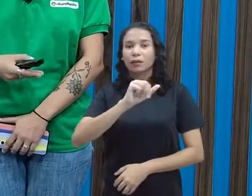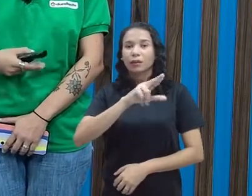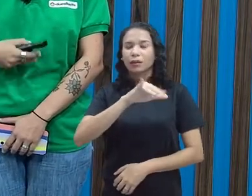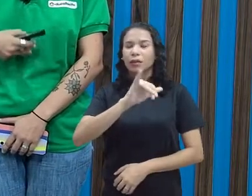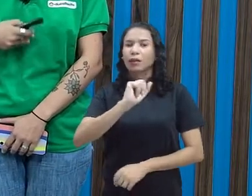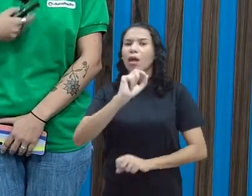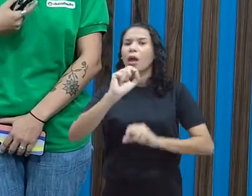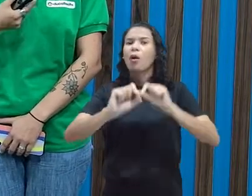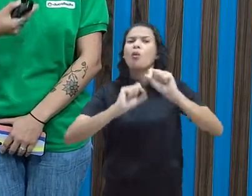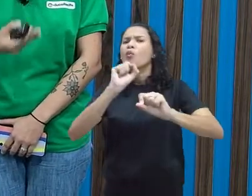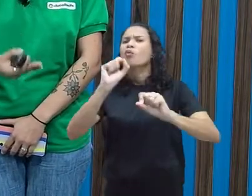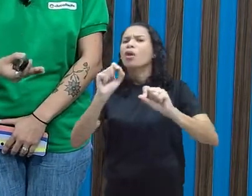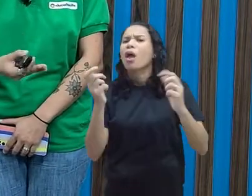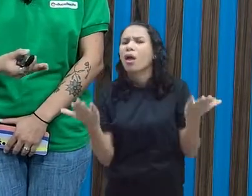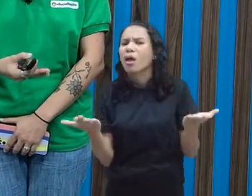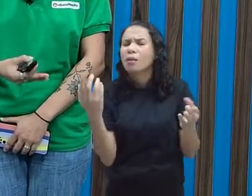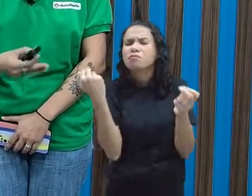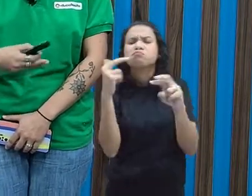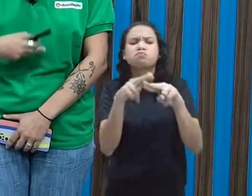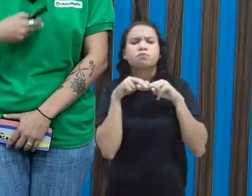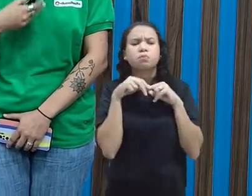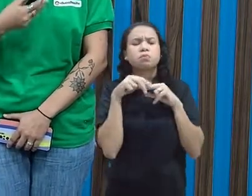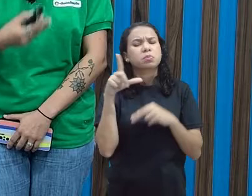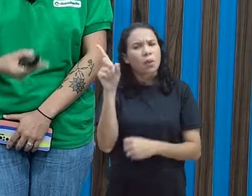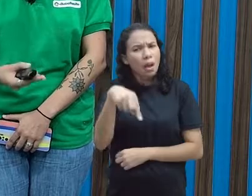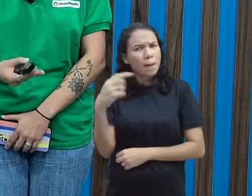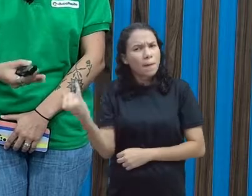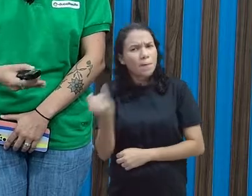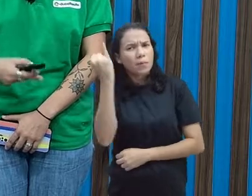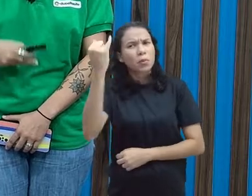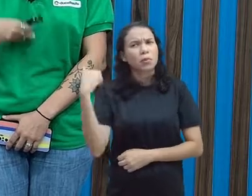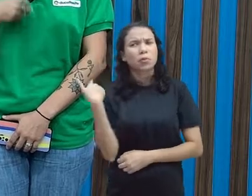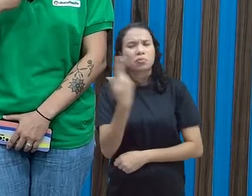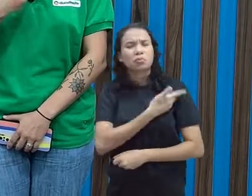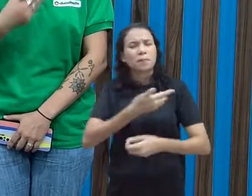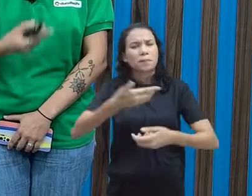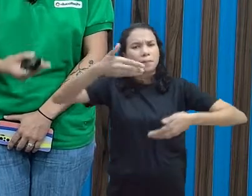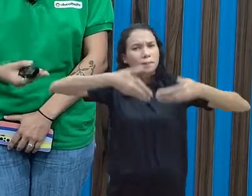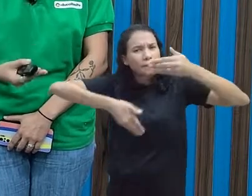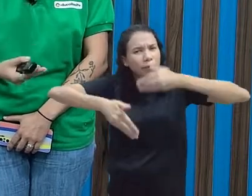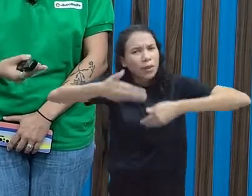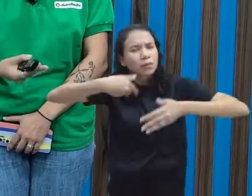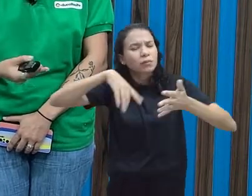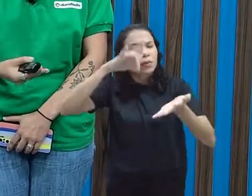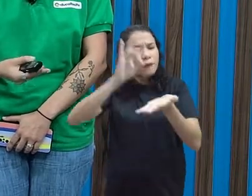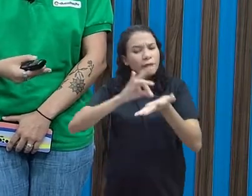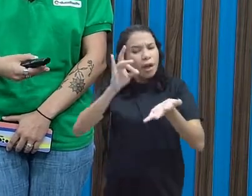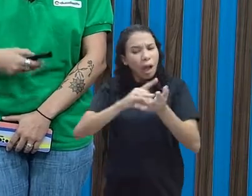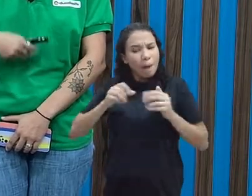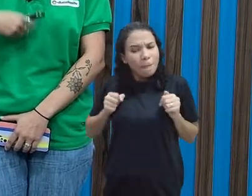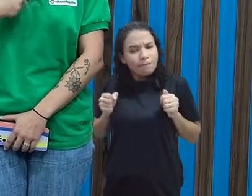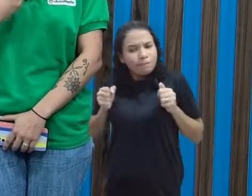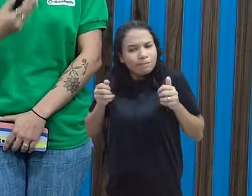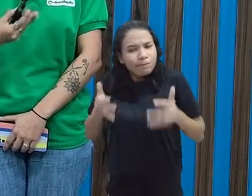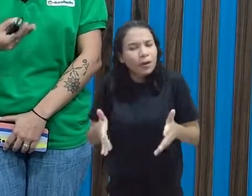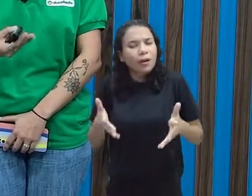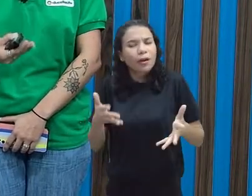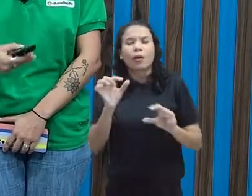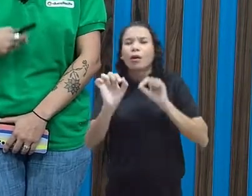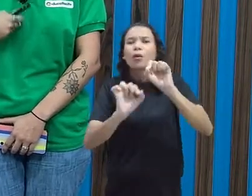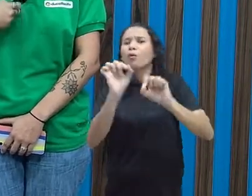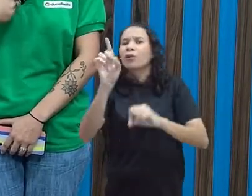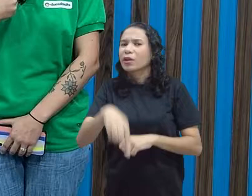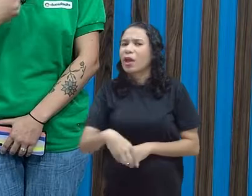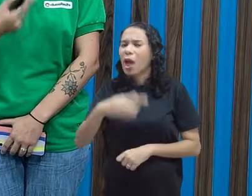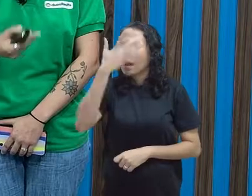cidadania? Por que é tão importante a gente se engajar, a gente participar ativamente, né? O que é isso, né,